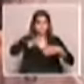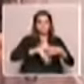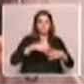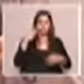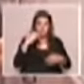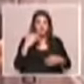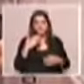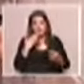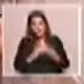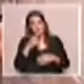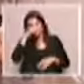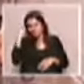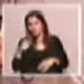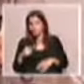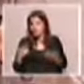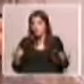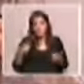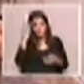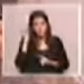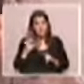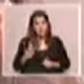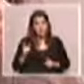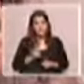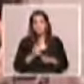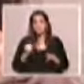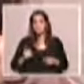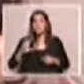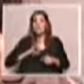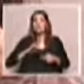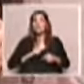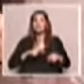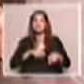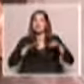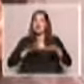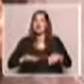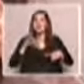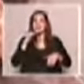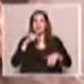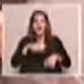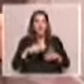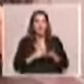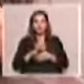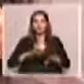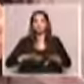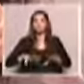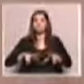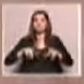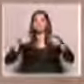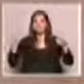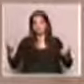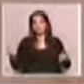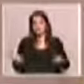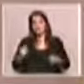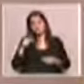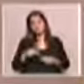traz algumas dificuldades. Exato. Não é um desafio fácil, porque não é um queijo aqui... que não está estabilizado. Exato. Ele vai continuar... A evoluir. Exato. E é